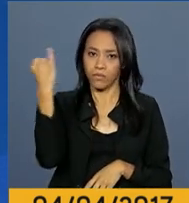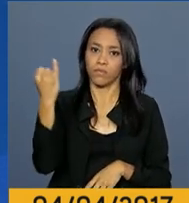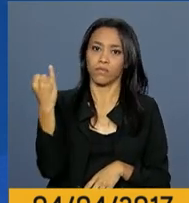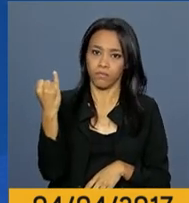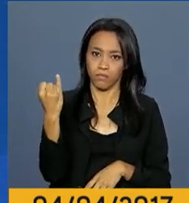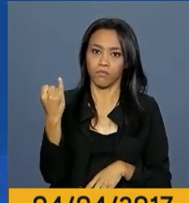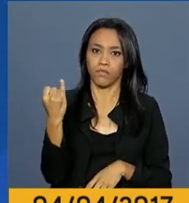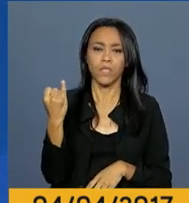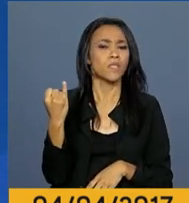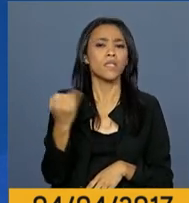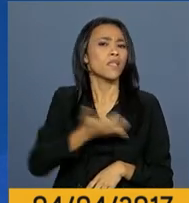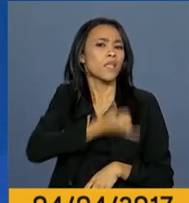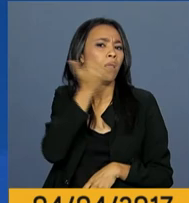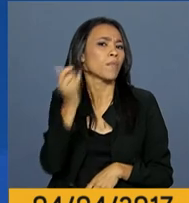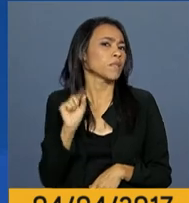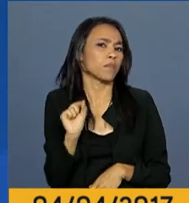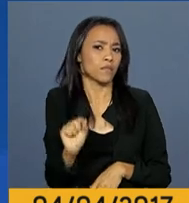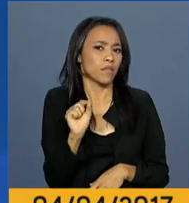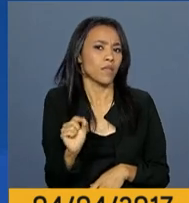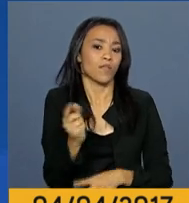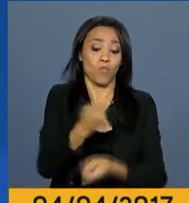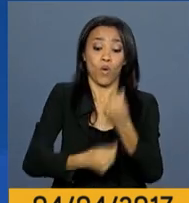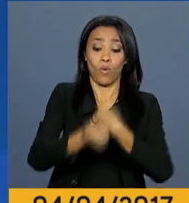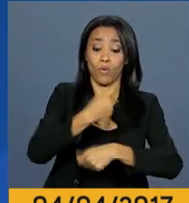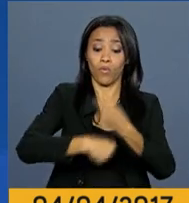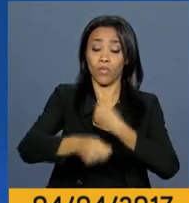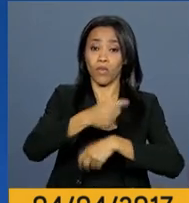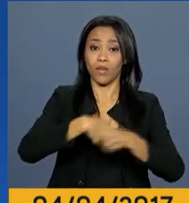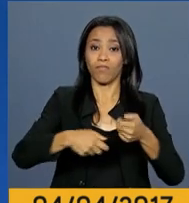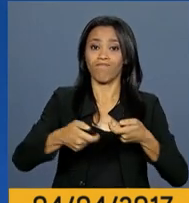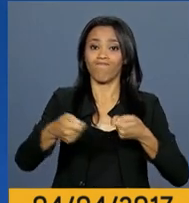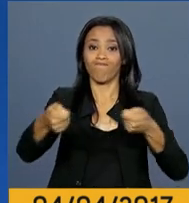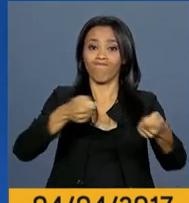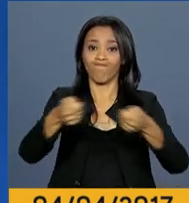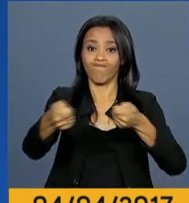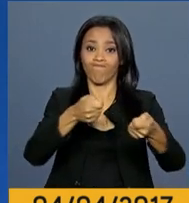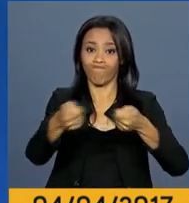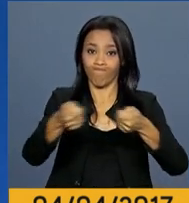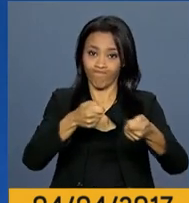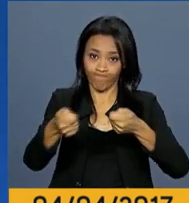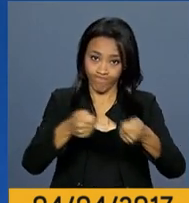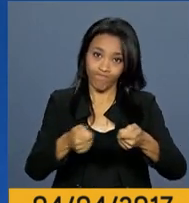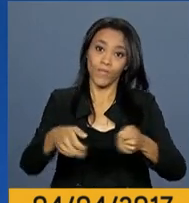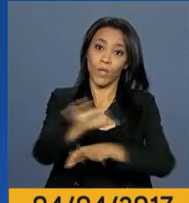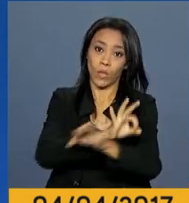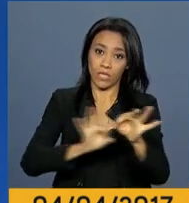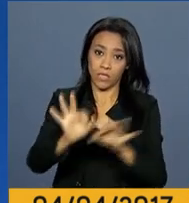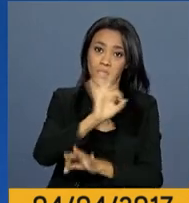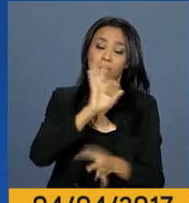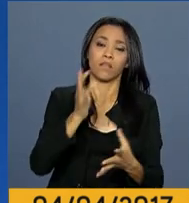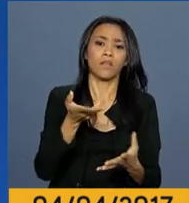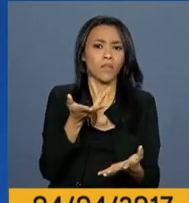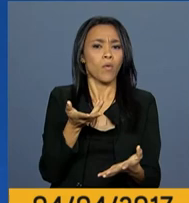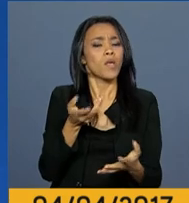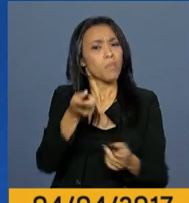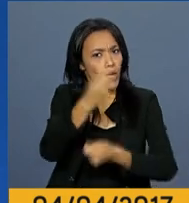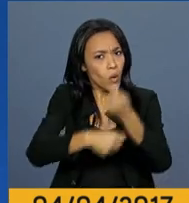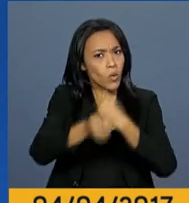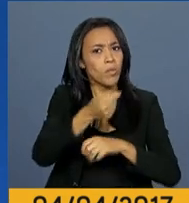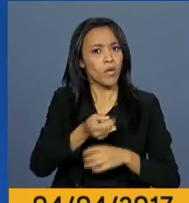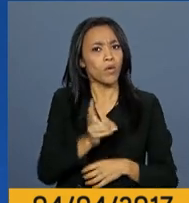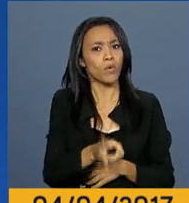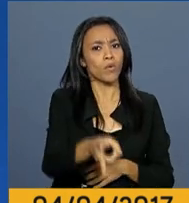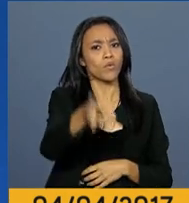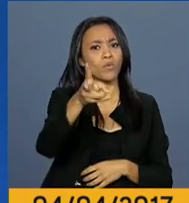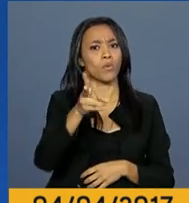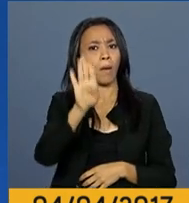fato, depende de uma economia estável e organizada. E para a economia funcionar bem,